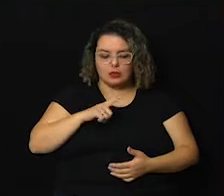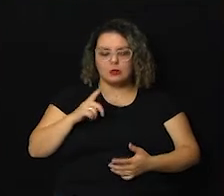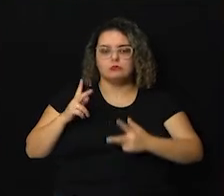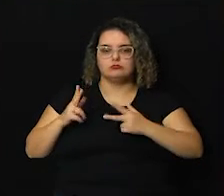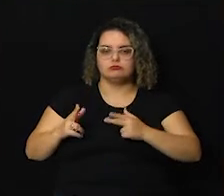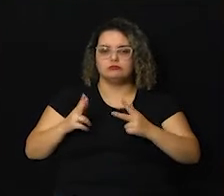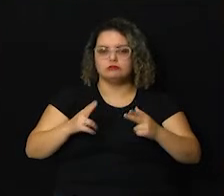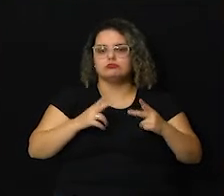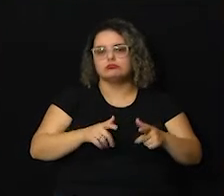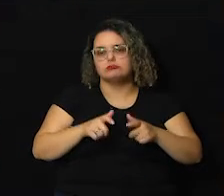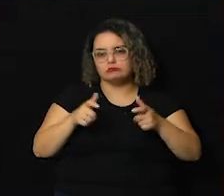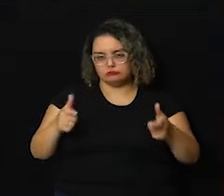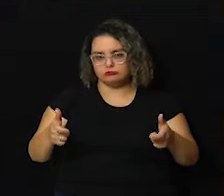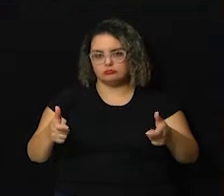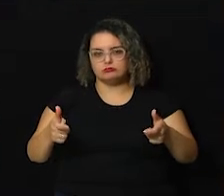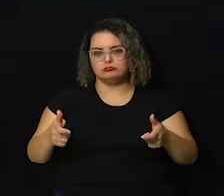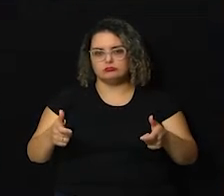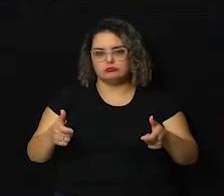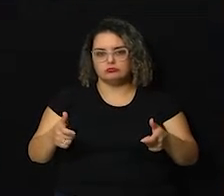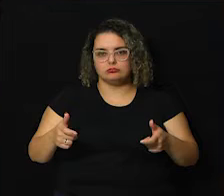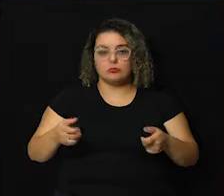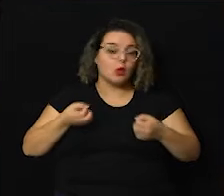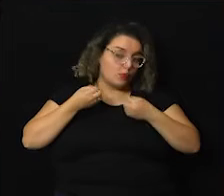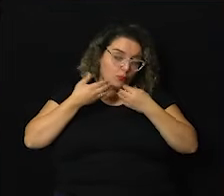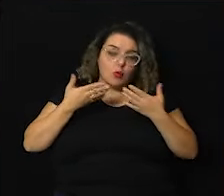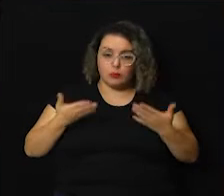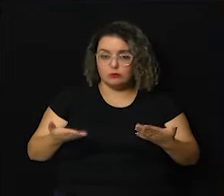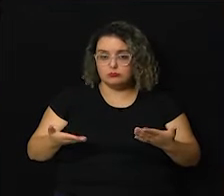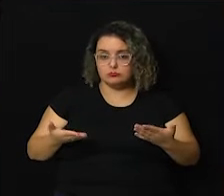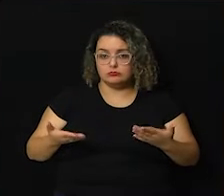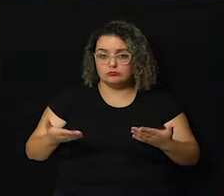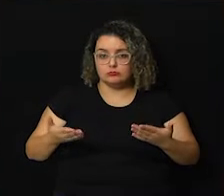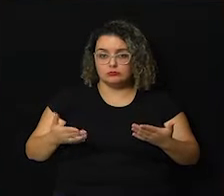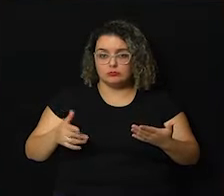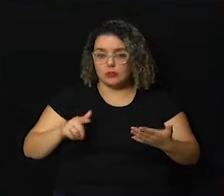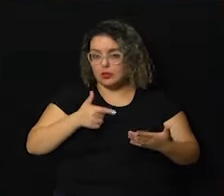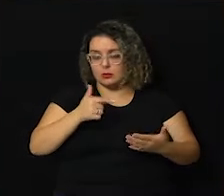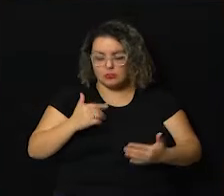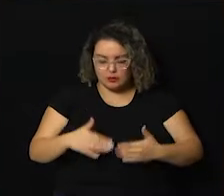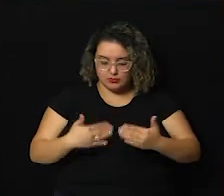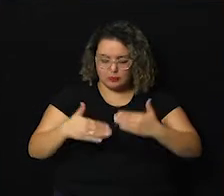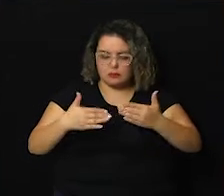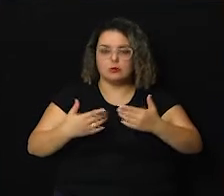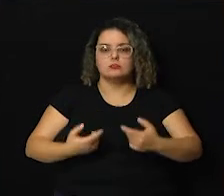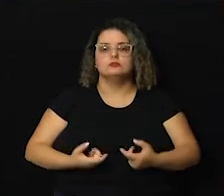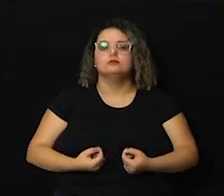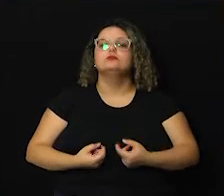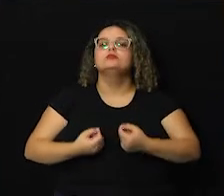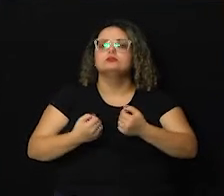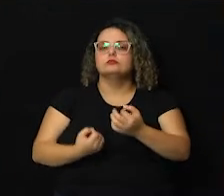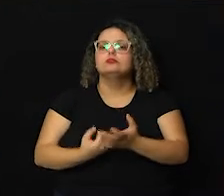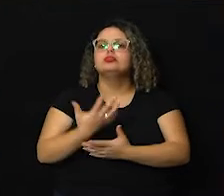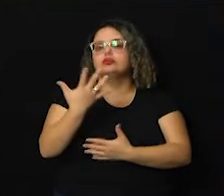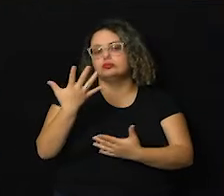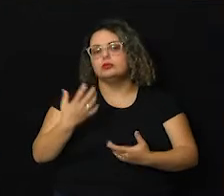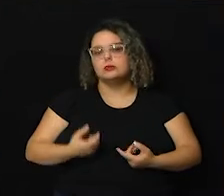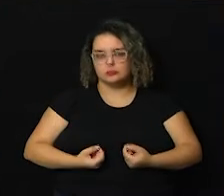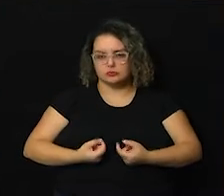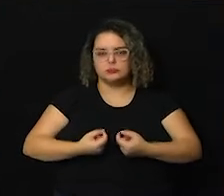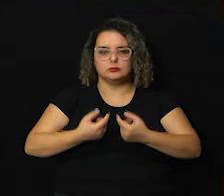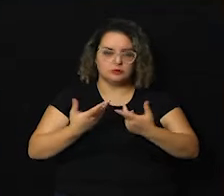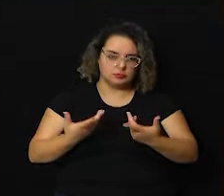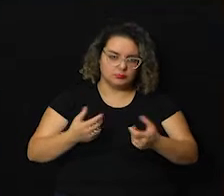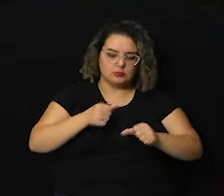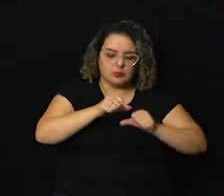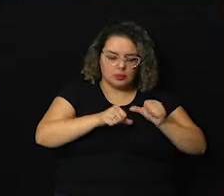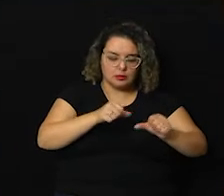aparato desse. A maioria das pessoas, esse aparato funciona muito bem e acabam não desenvolvendo câncer como resultado do